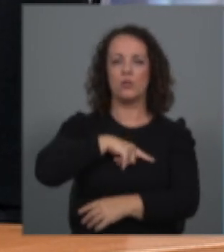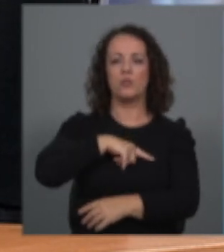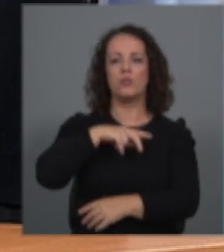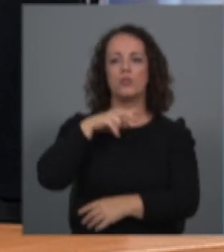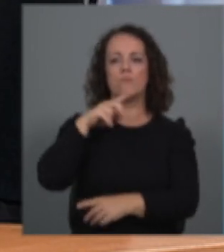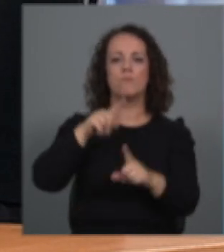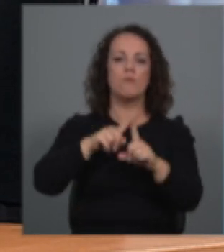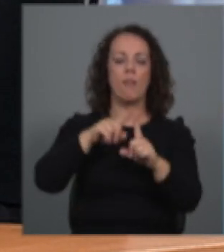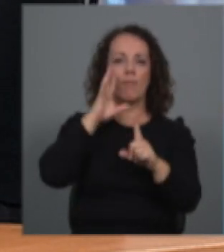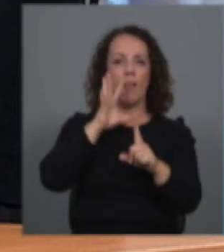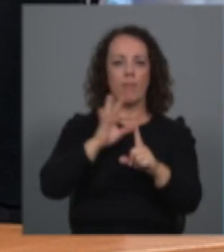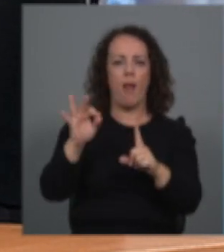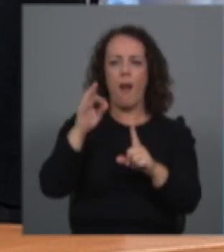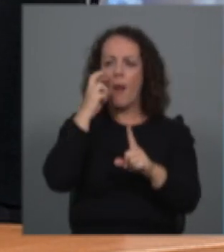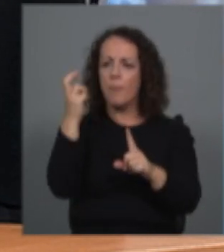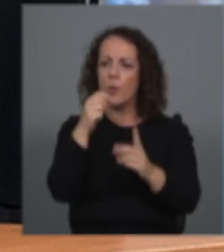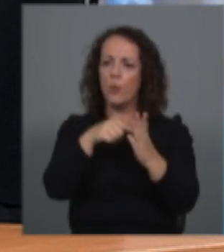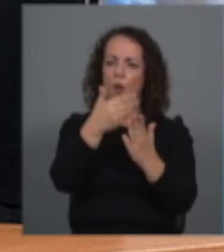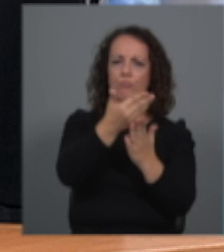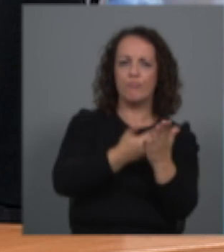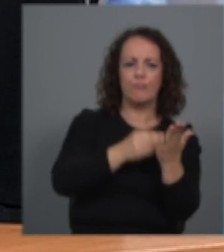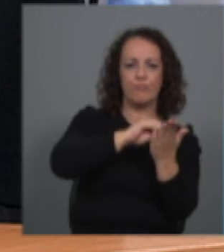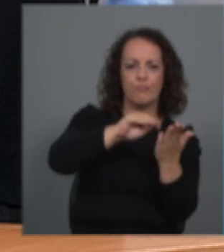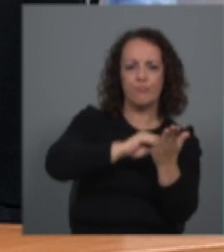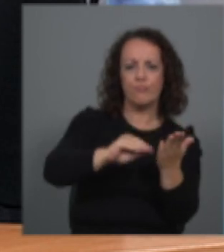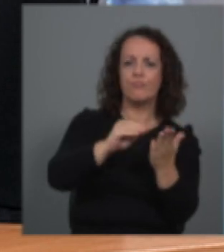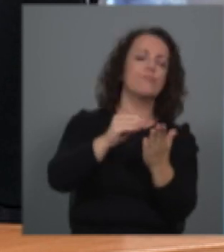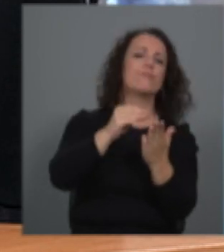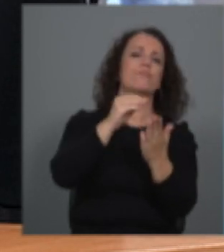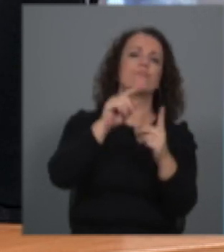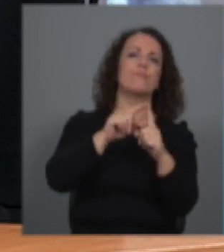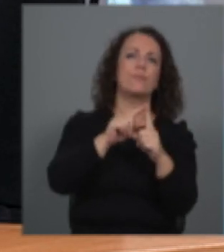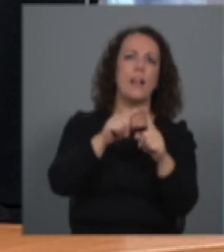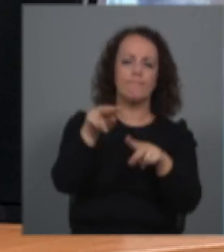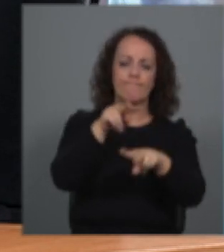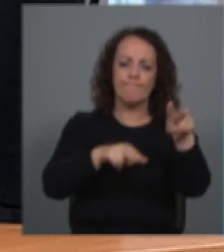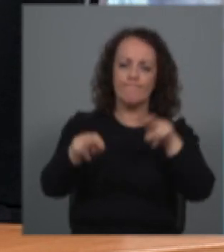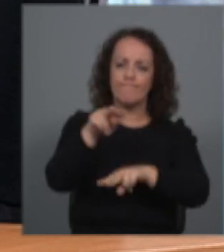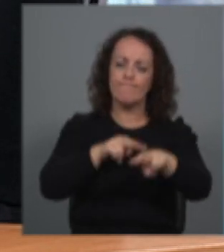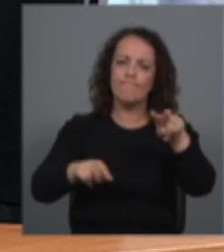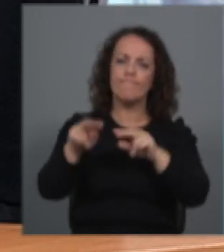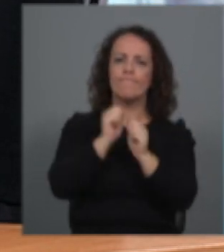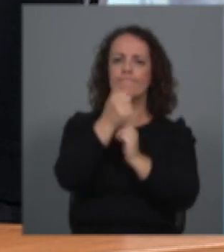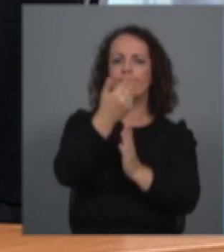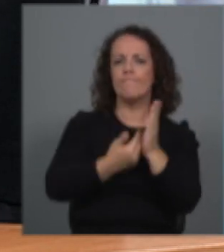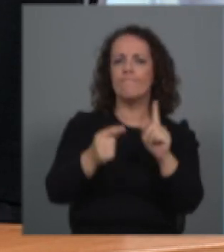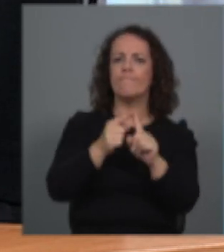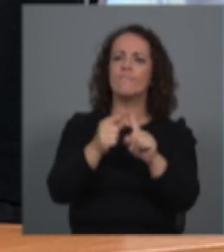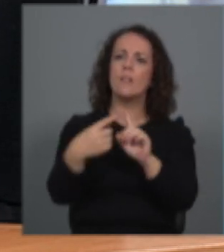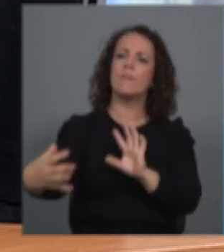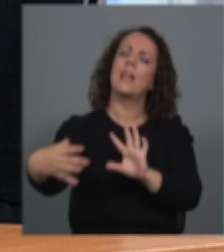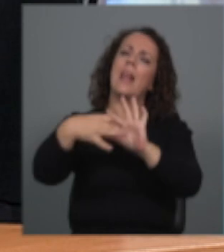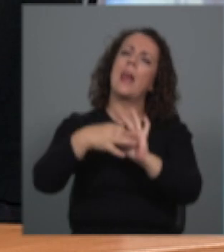assim, nos escritos de São Francisco, nas biografias, florinhas, todas aquelas que nós consideramos as fontes